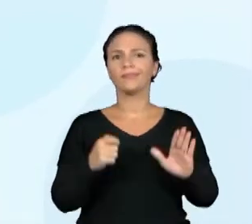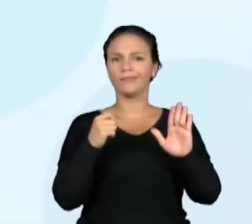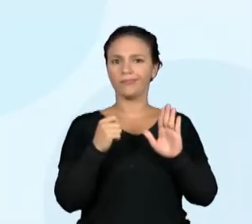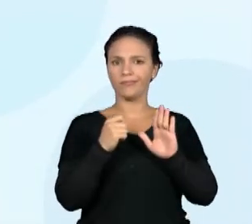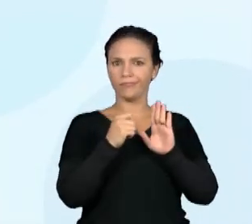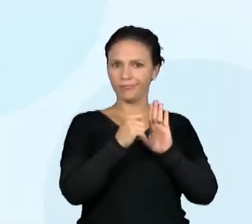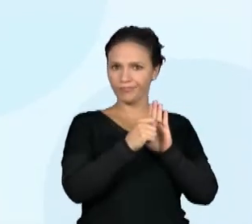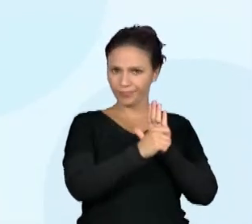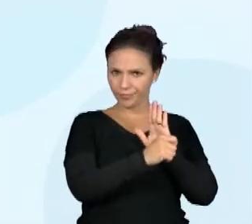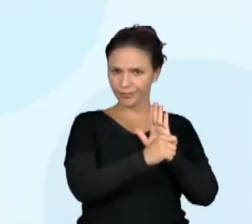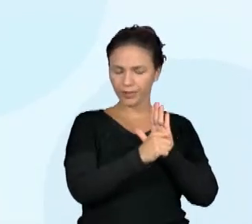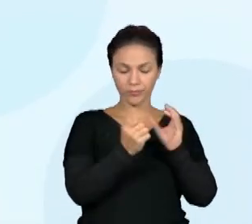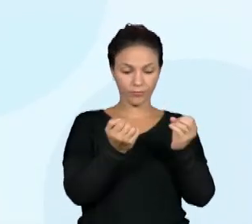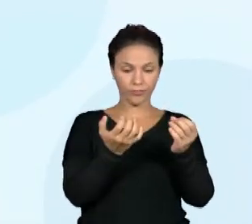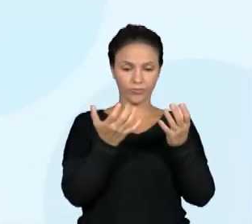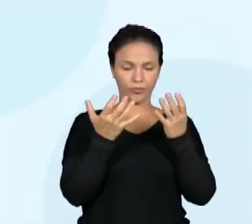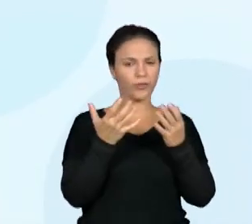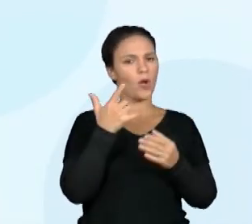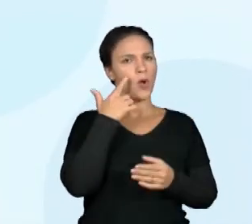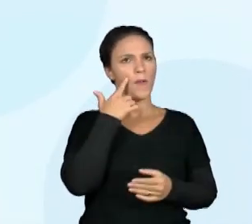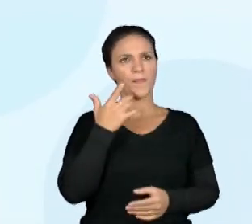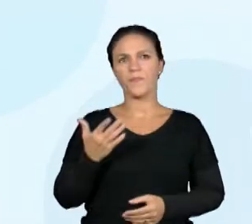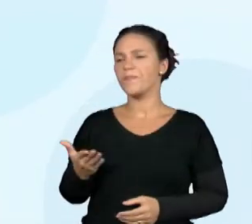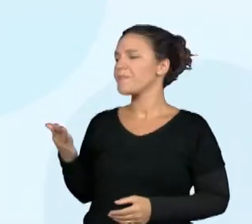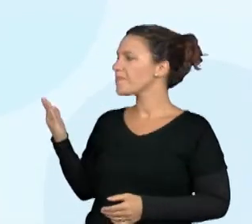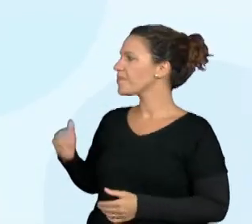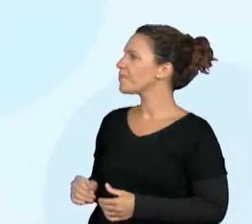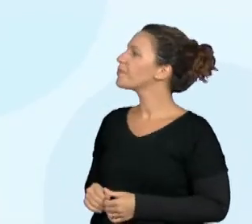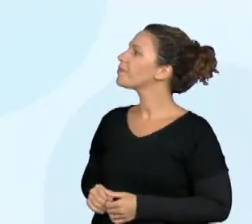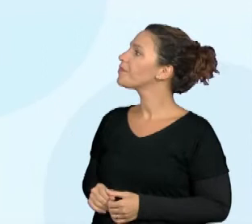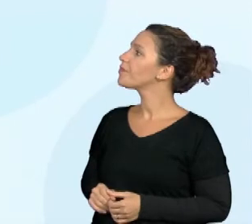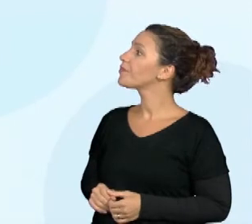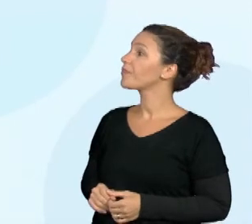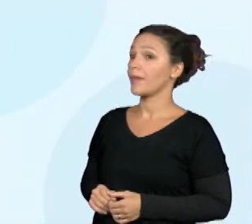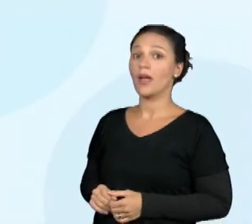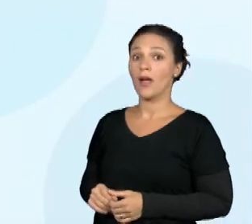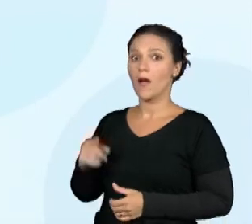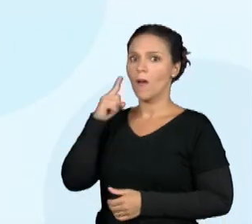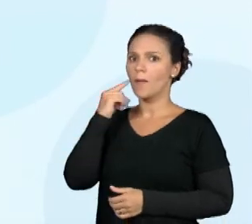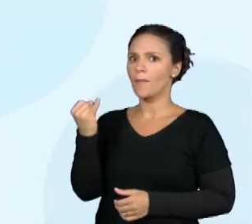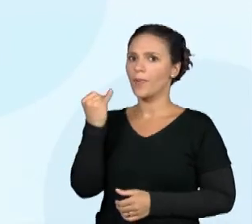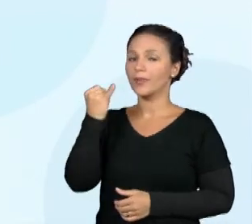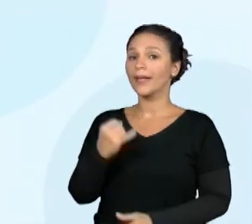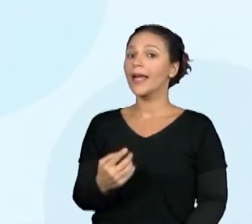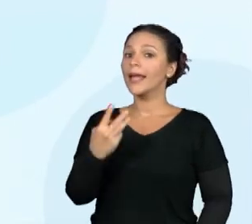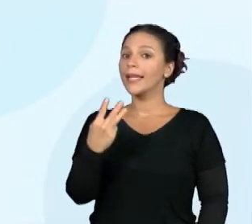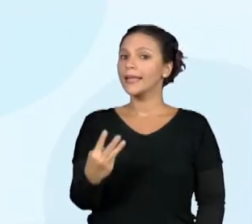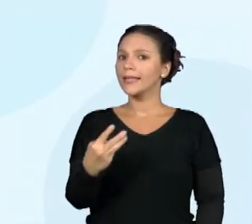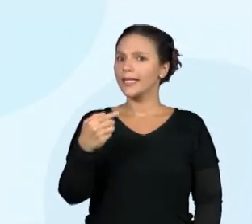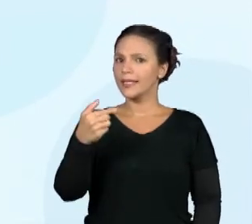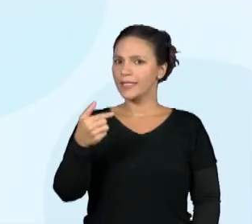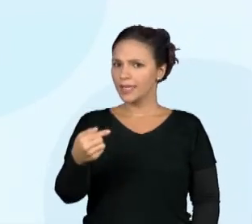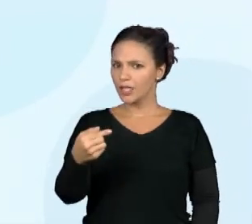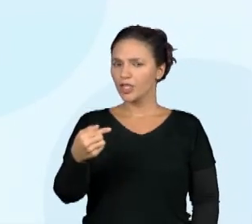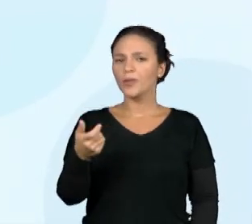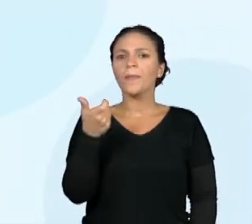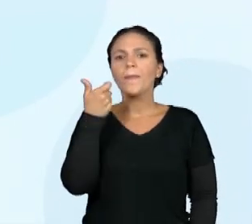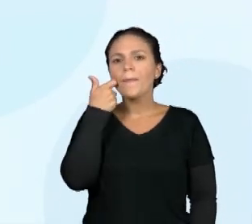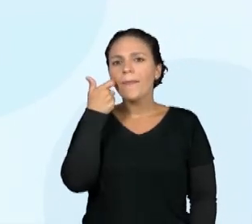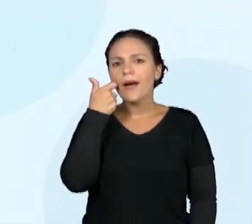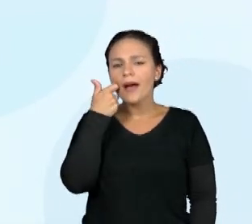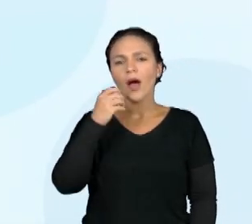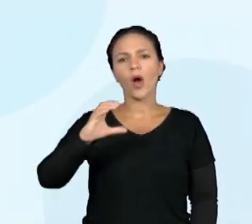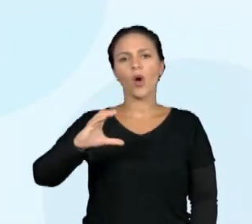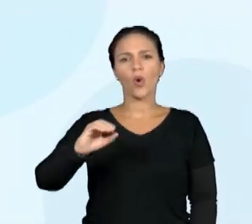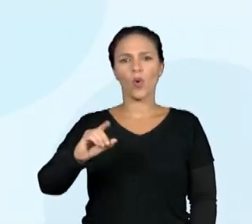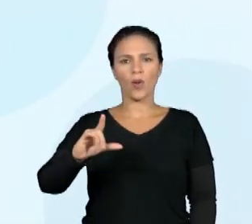marca-texto e vou destacar. A gente tem, em um dos aquários havia 37 peixes do tipo colisa